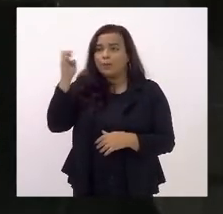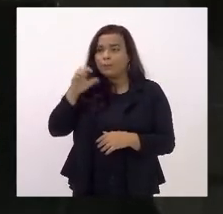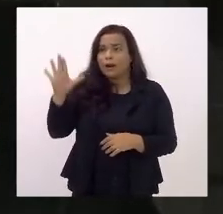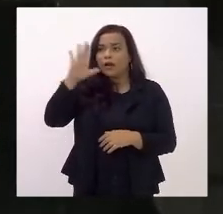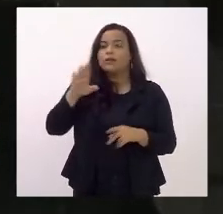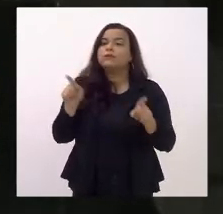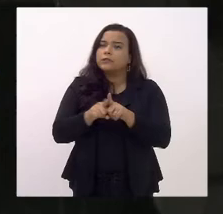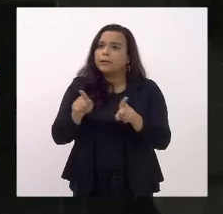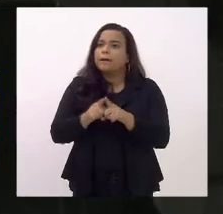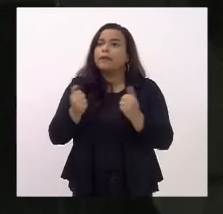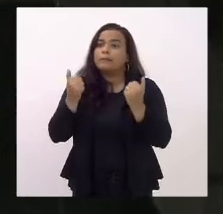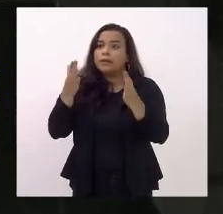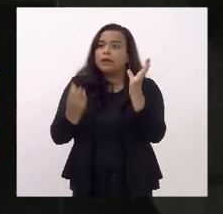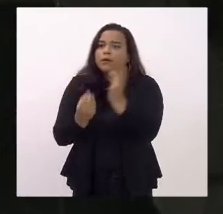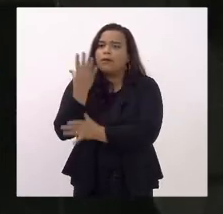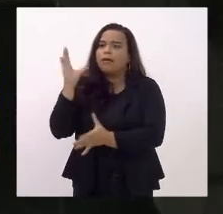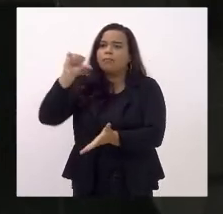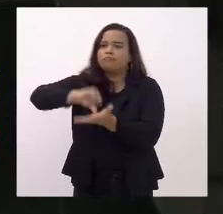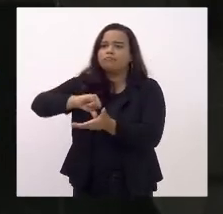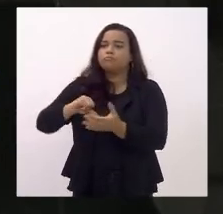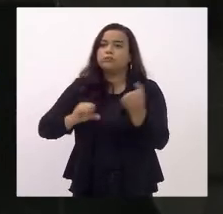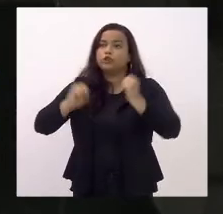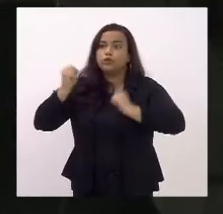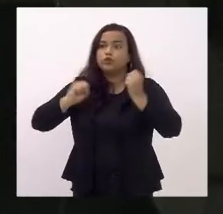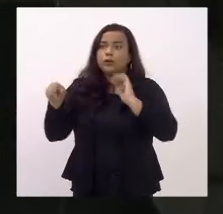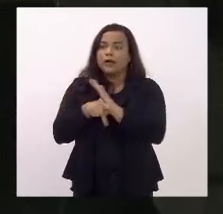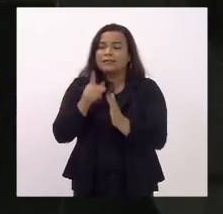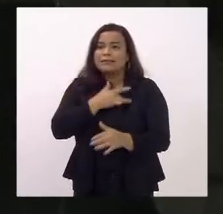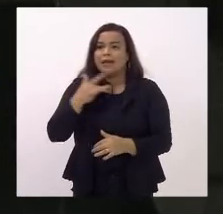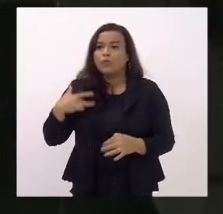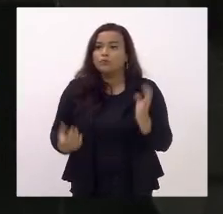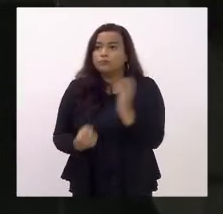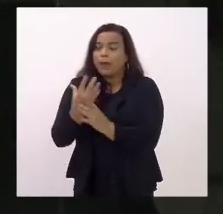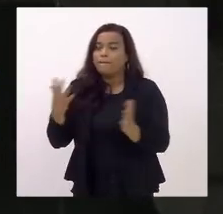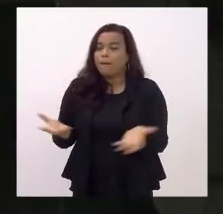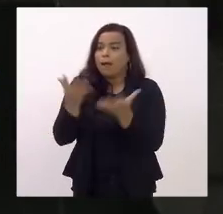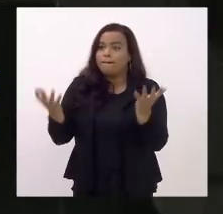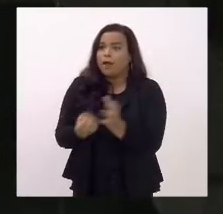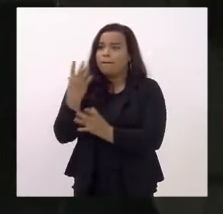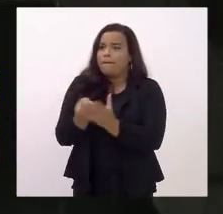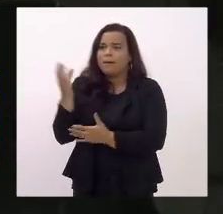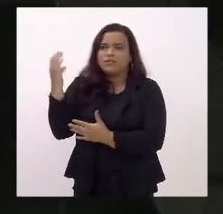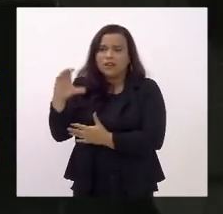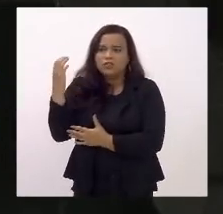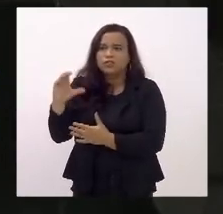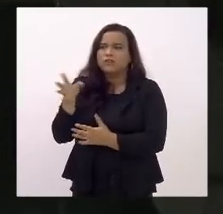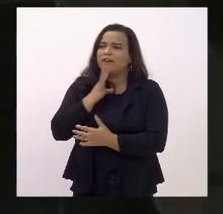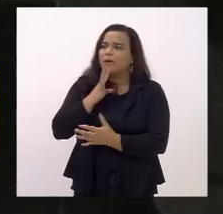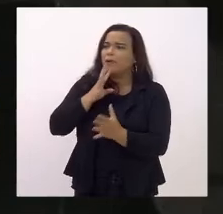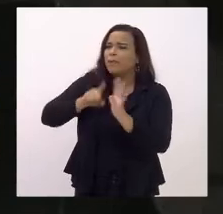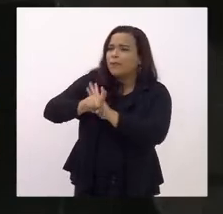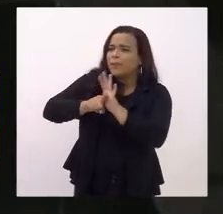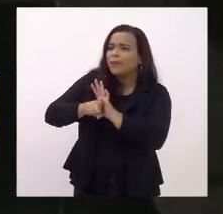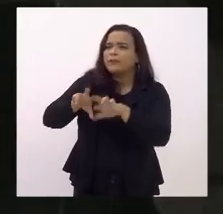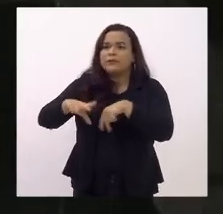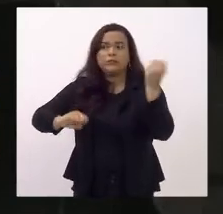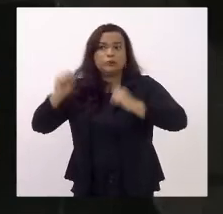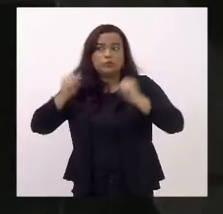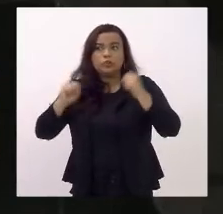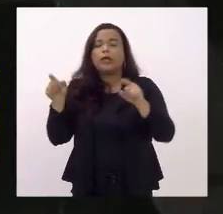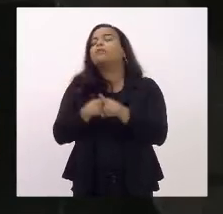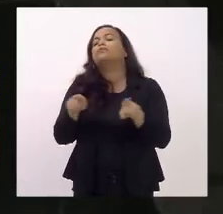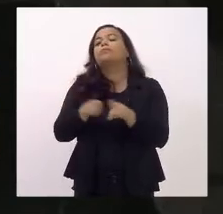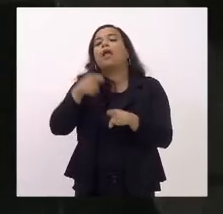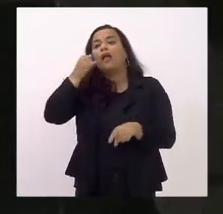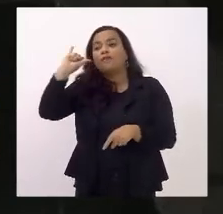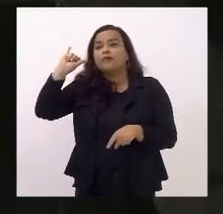complexo industrial da saúde para articular a produção científica, a produção de conhecimento nessa área com uma produção industrial, até para evitar